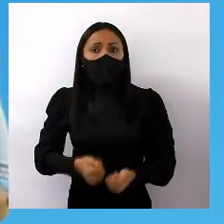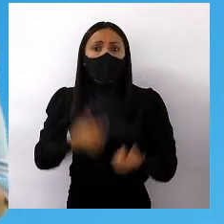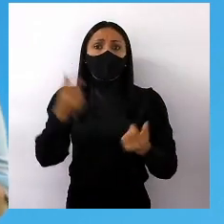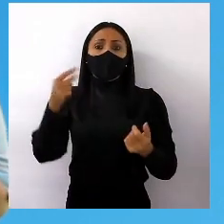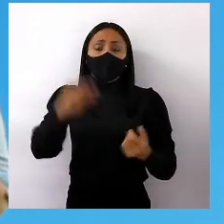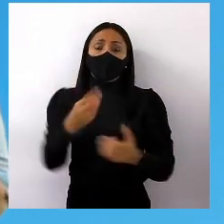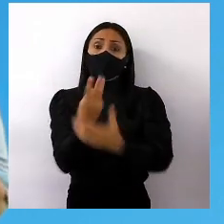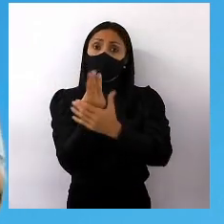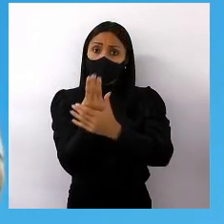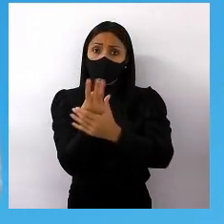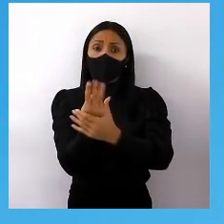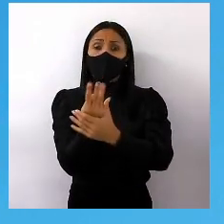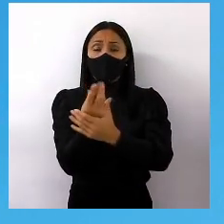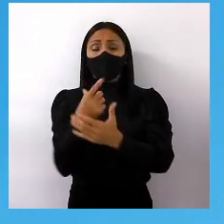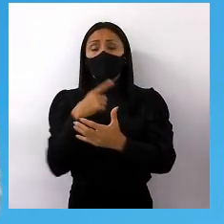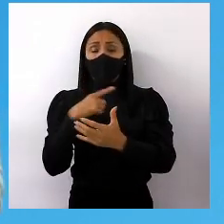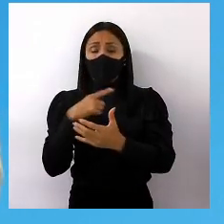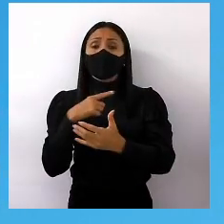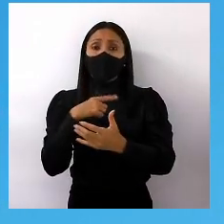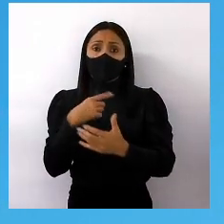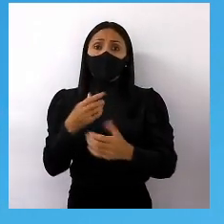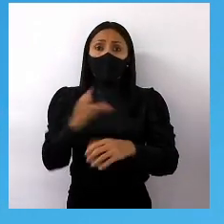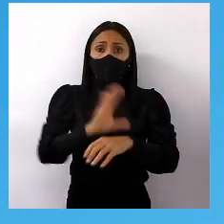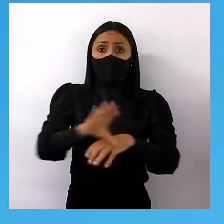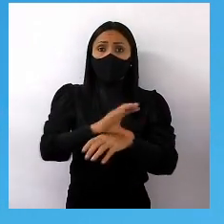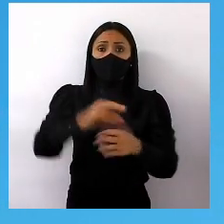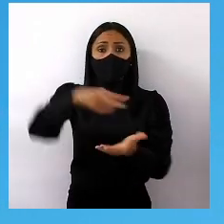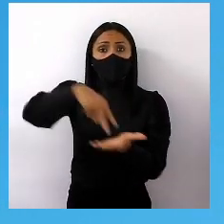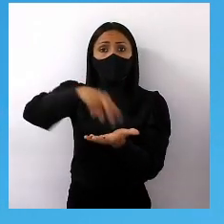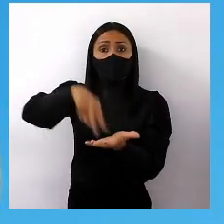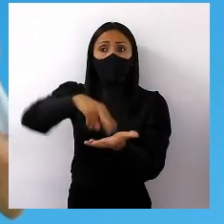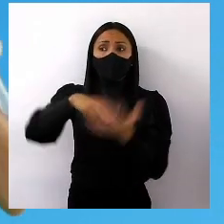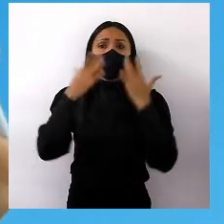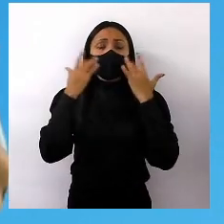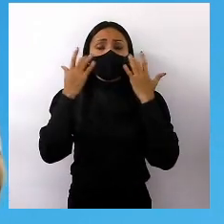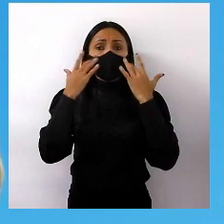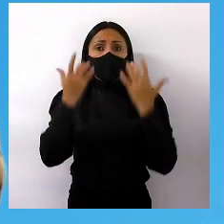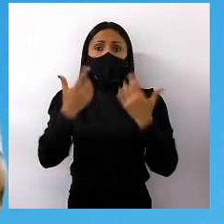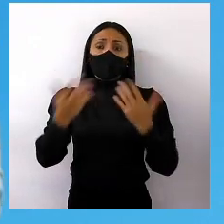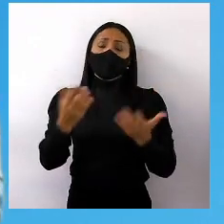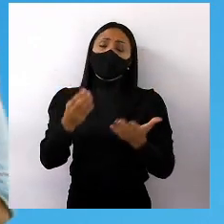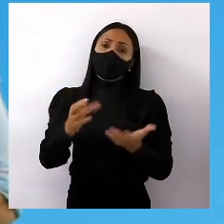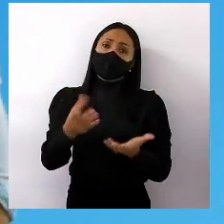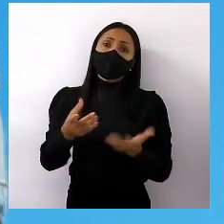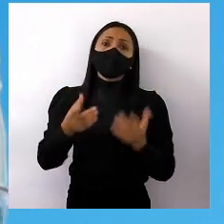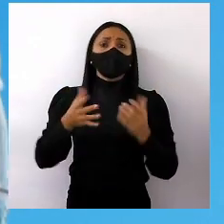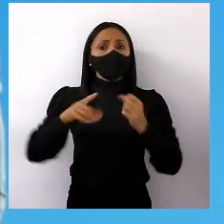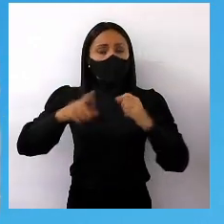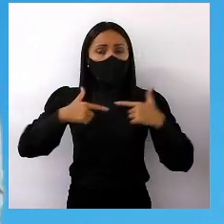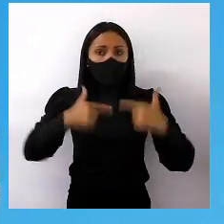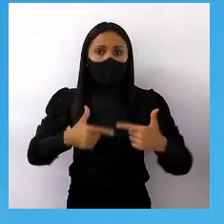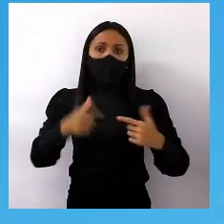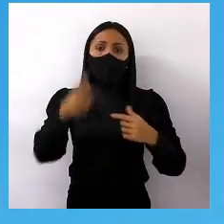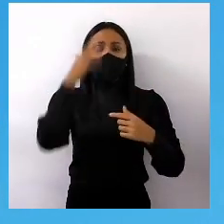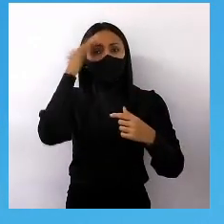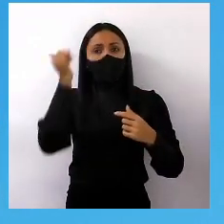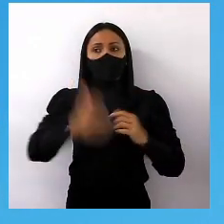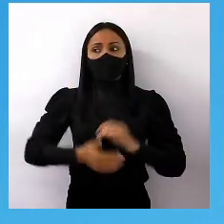Universidade Federal de Pernambuco tem curso de arte cênica, de dança especificamente. Então, invista no que você sabe fazer.